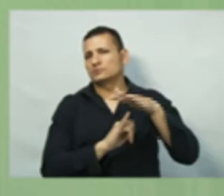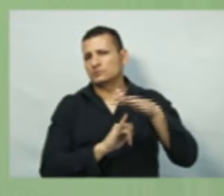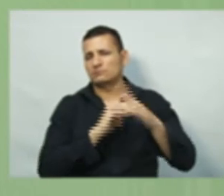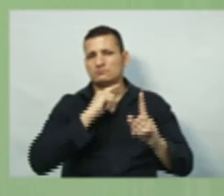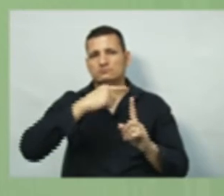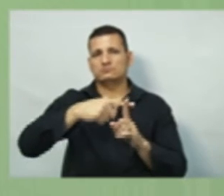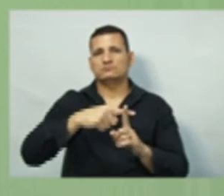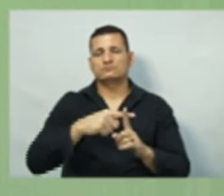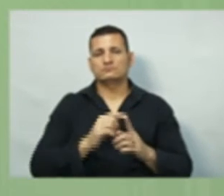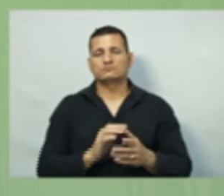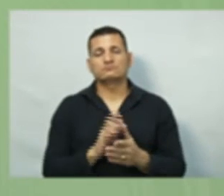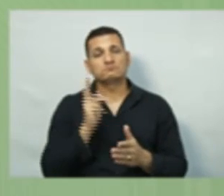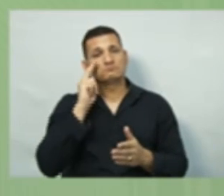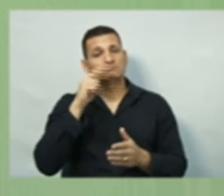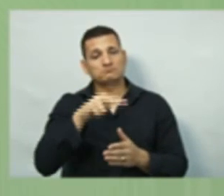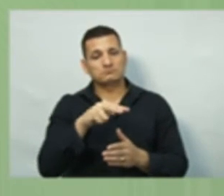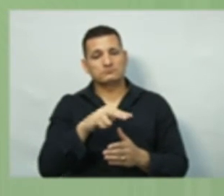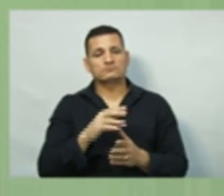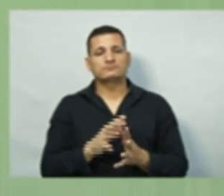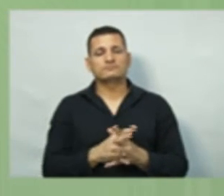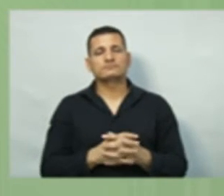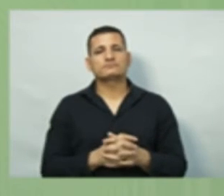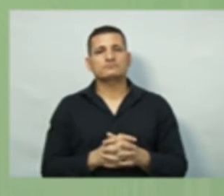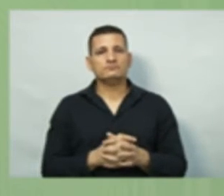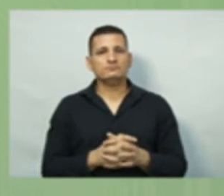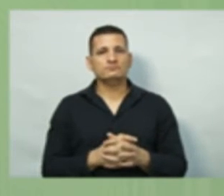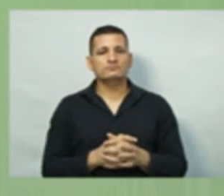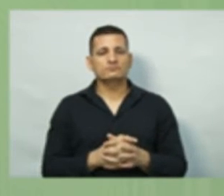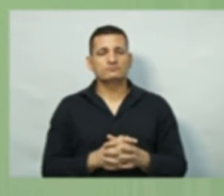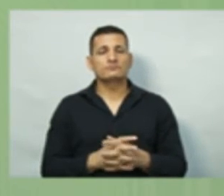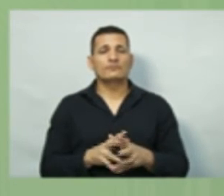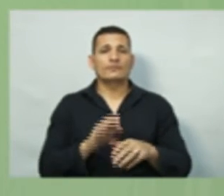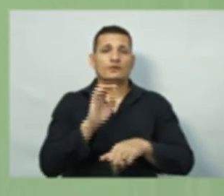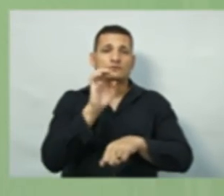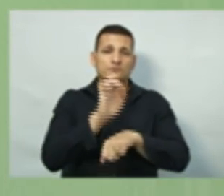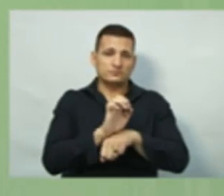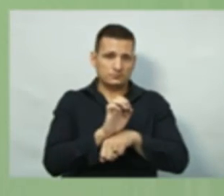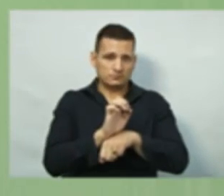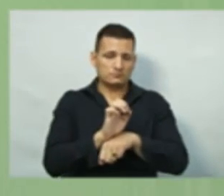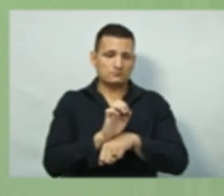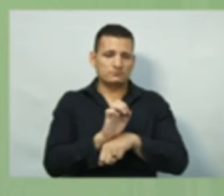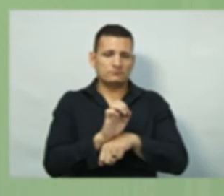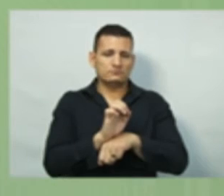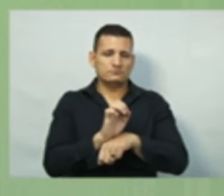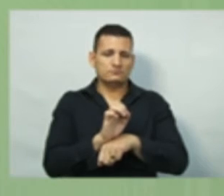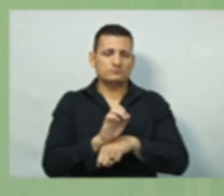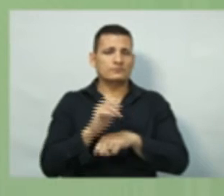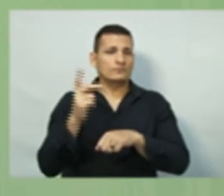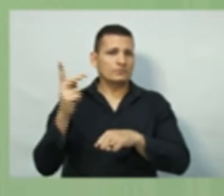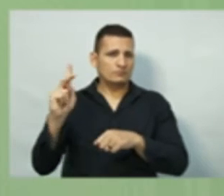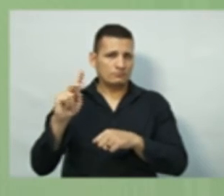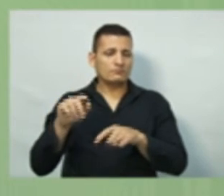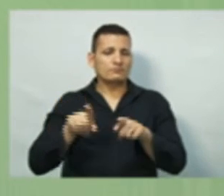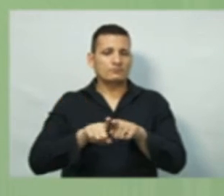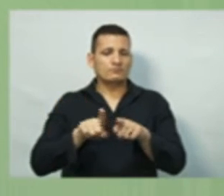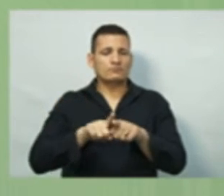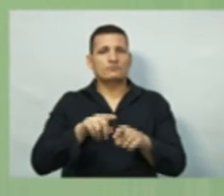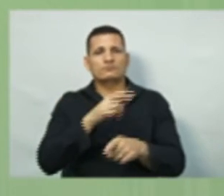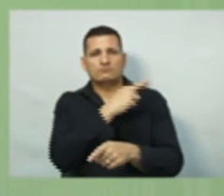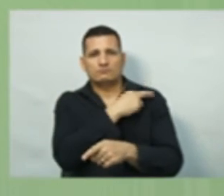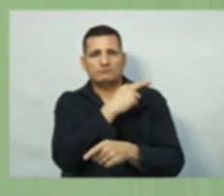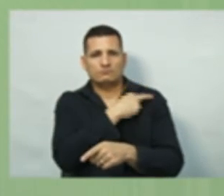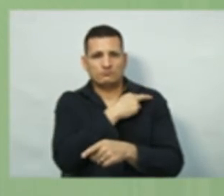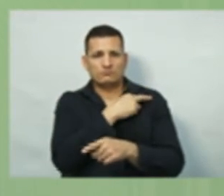positivas? A gente vai ver aqui que o Estado, na sua qualidade de principal instituição normativa de uma